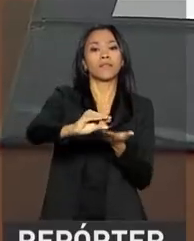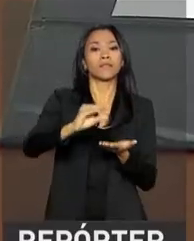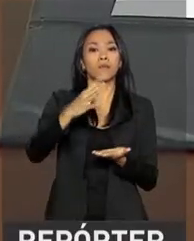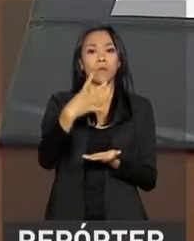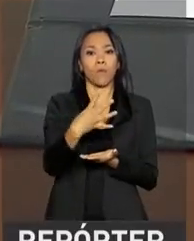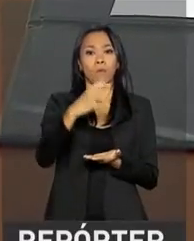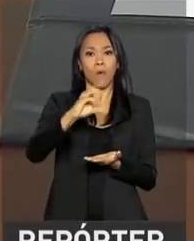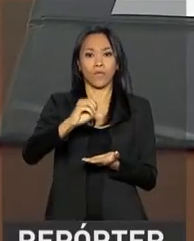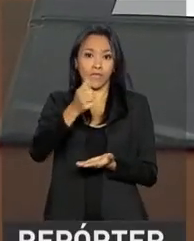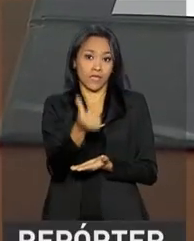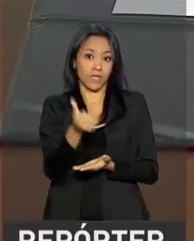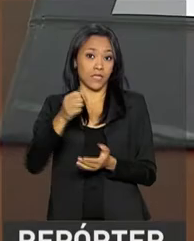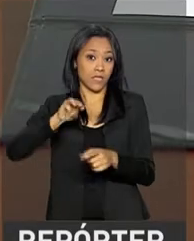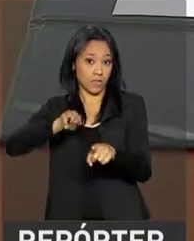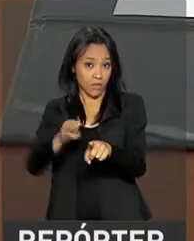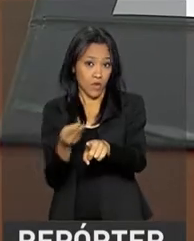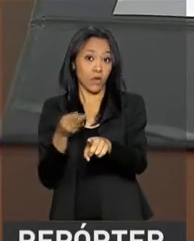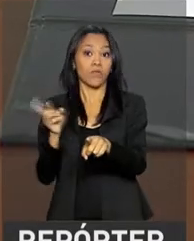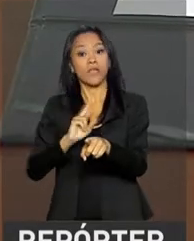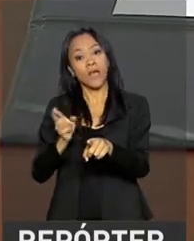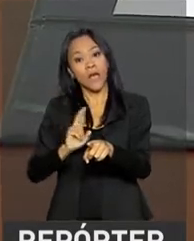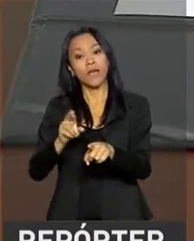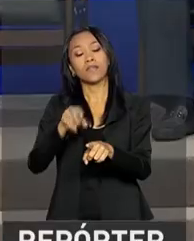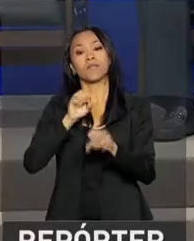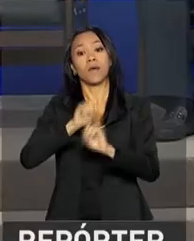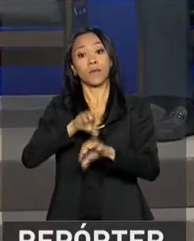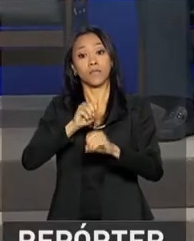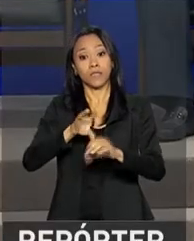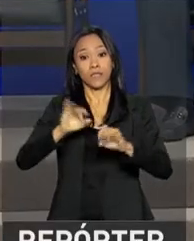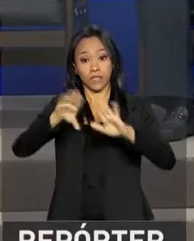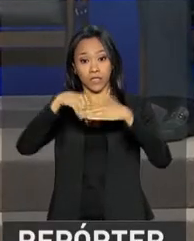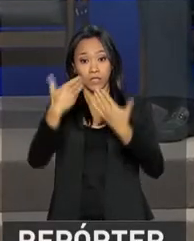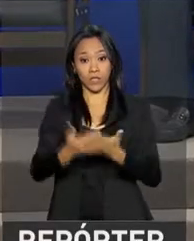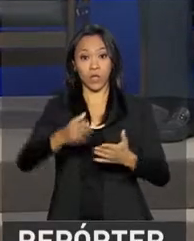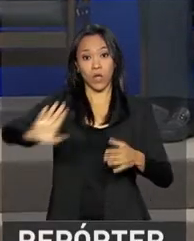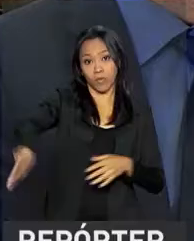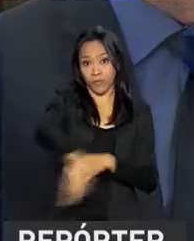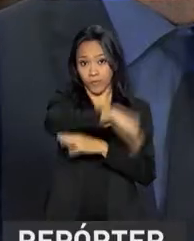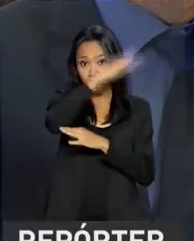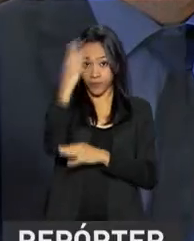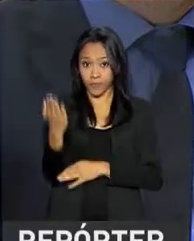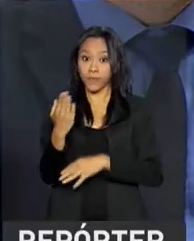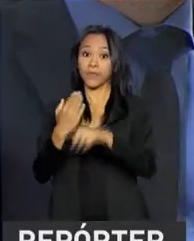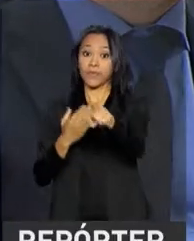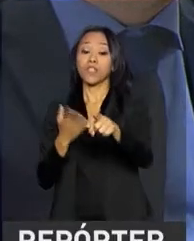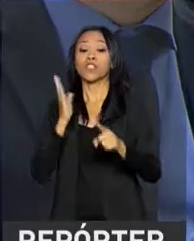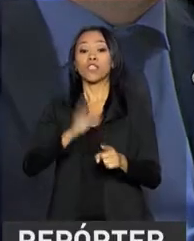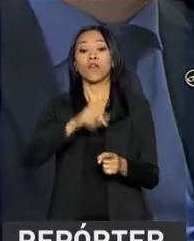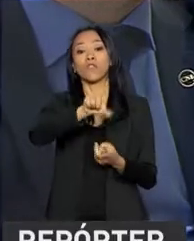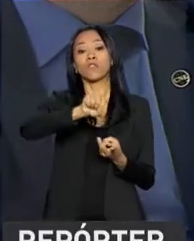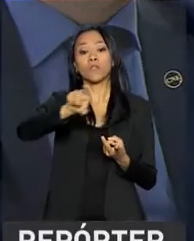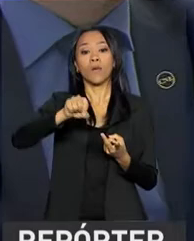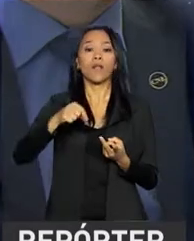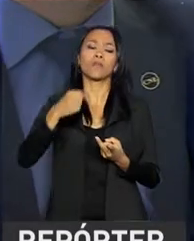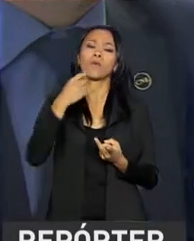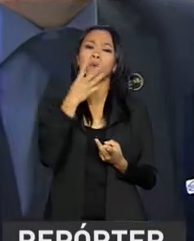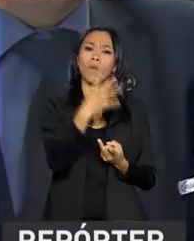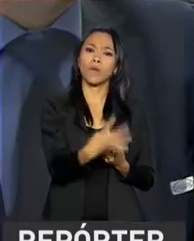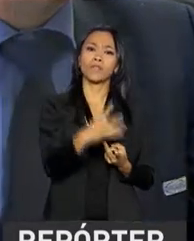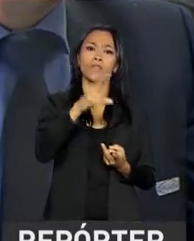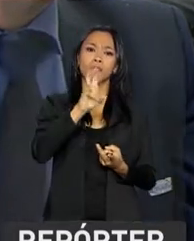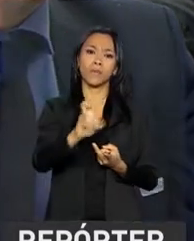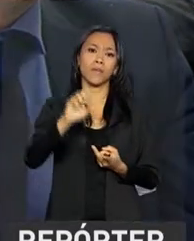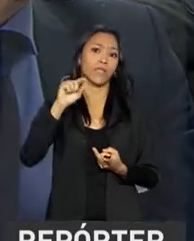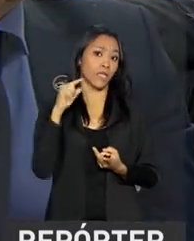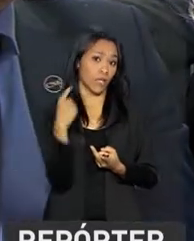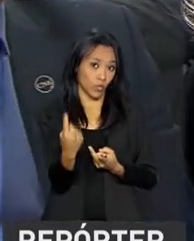milhões de reais para o ensino médio de tempo integral só nesta fase foram selecionadas 450 unidades